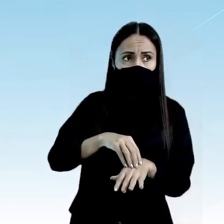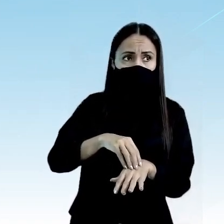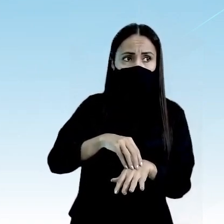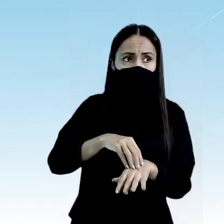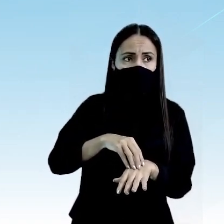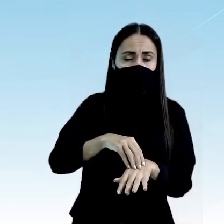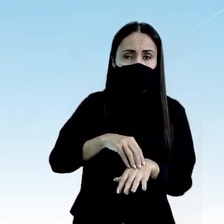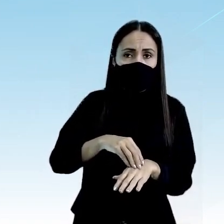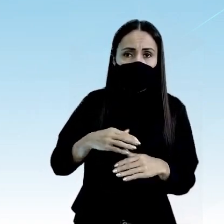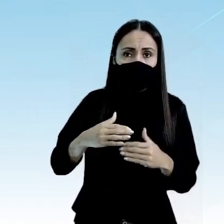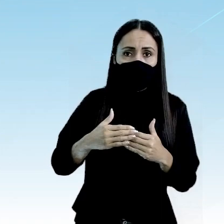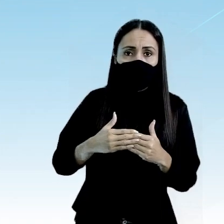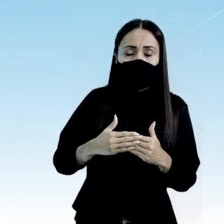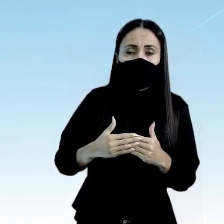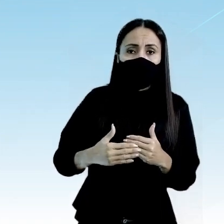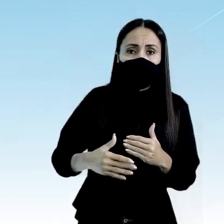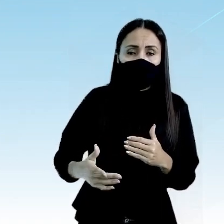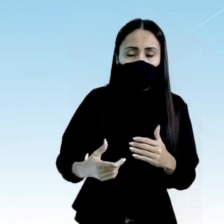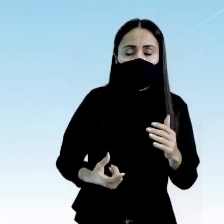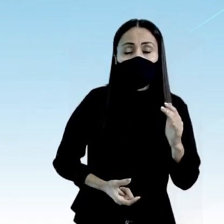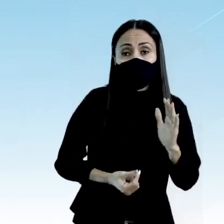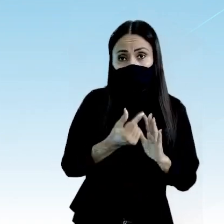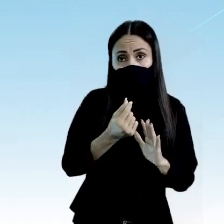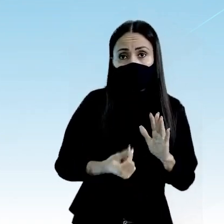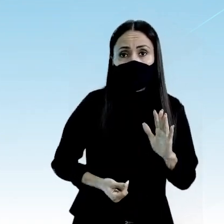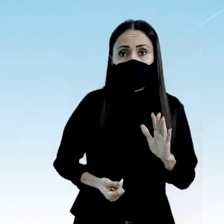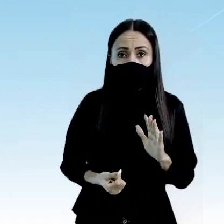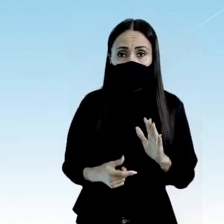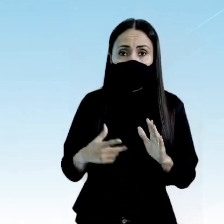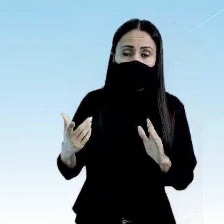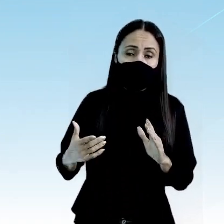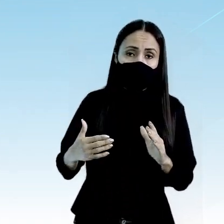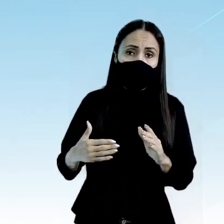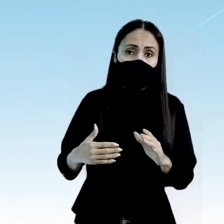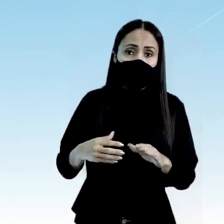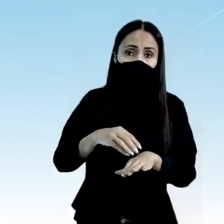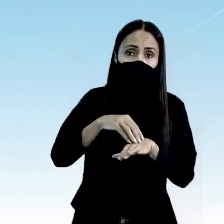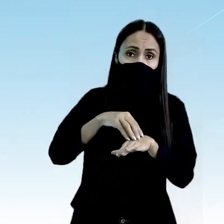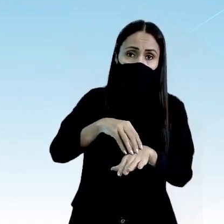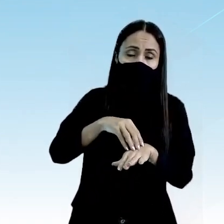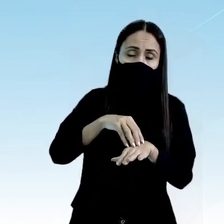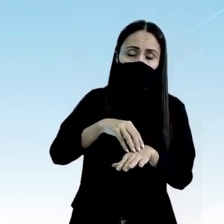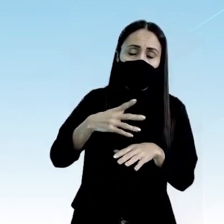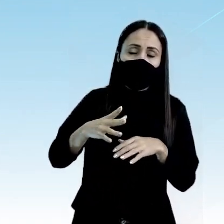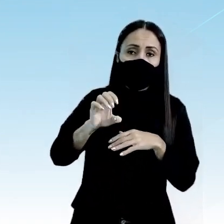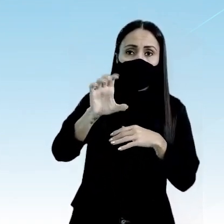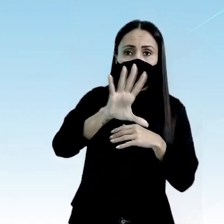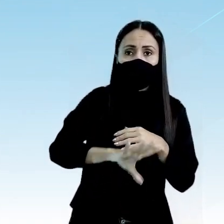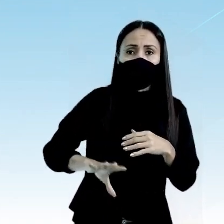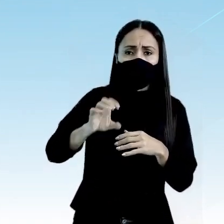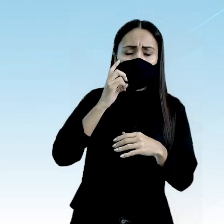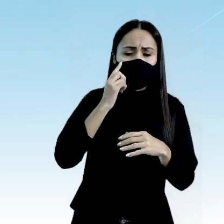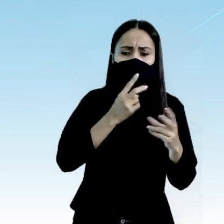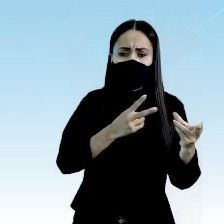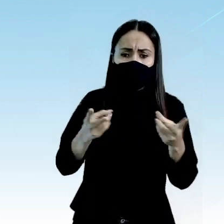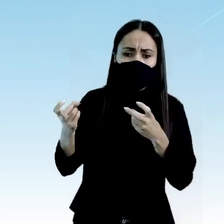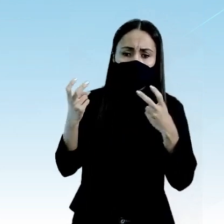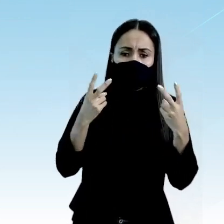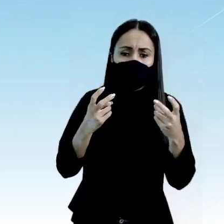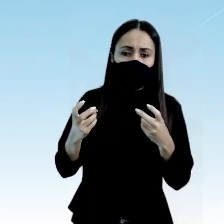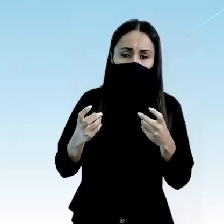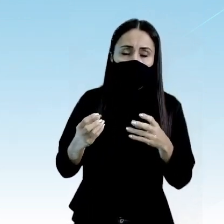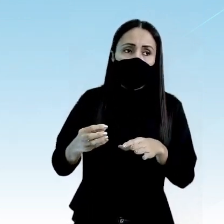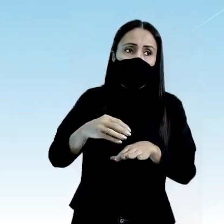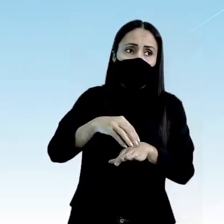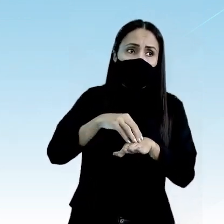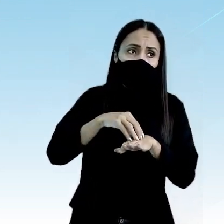do custo, né, do transporte terrestre, os europeus voltaram-se para o